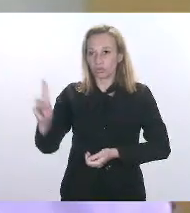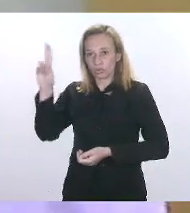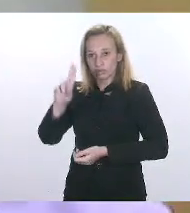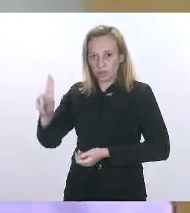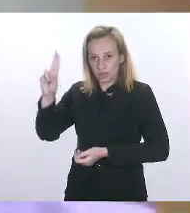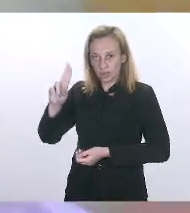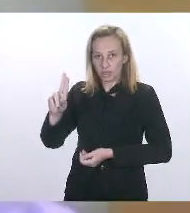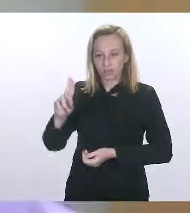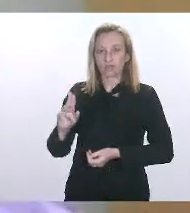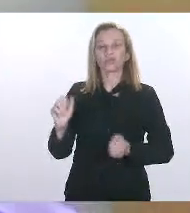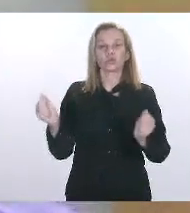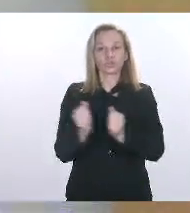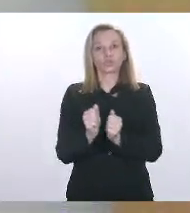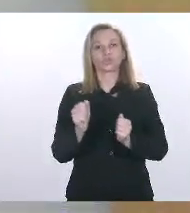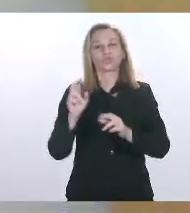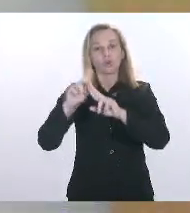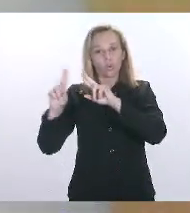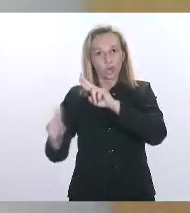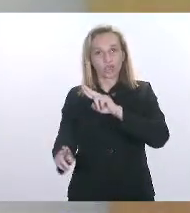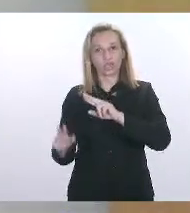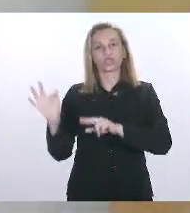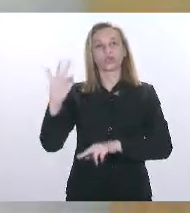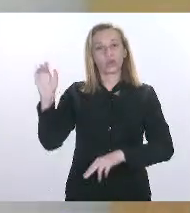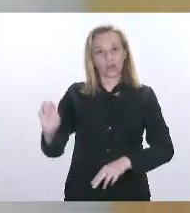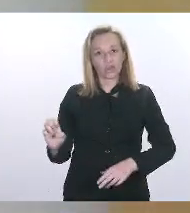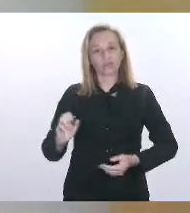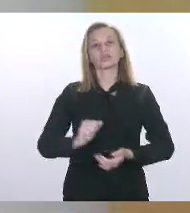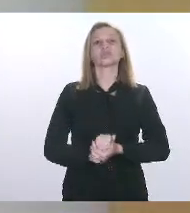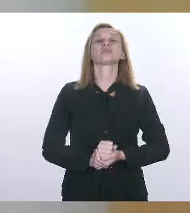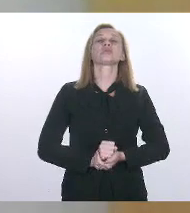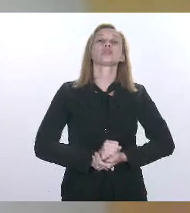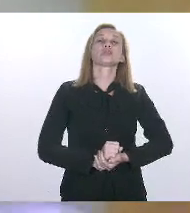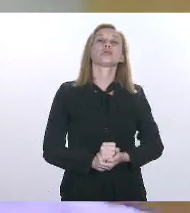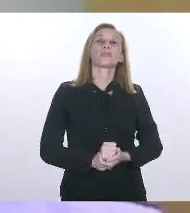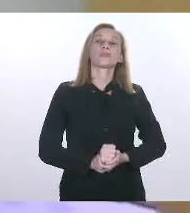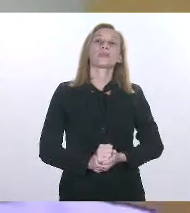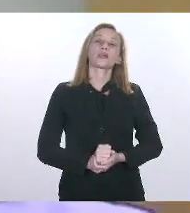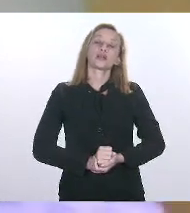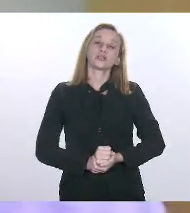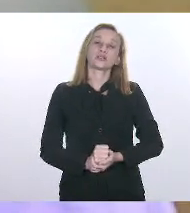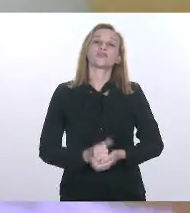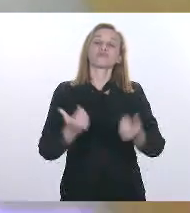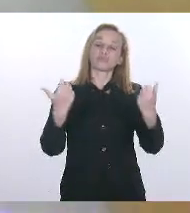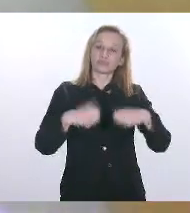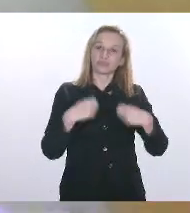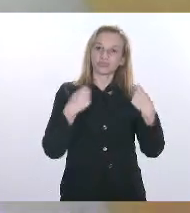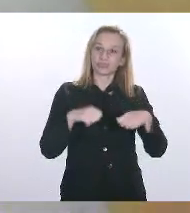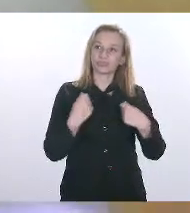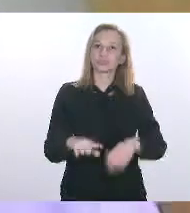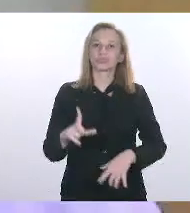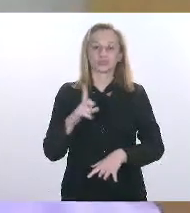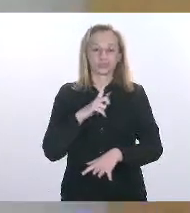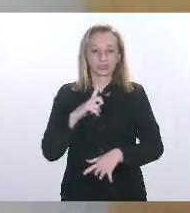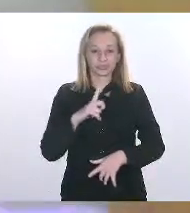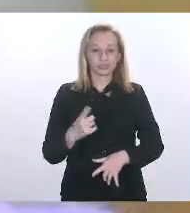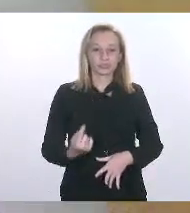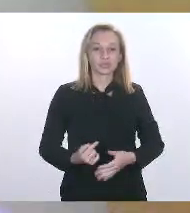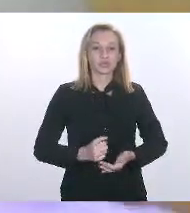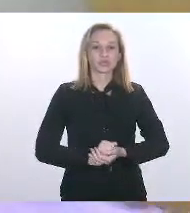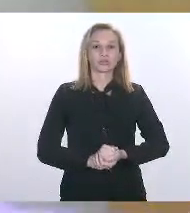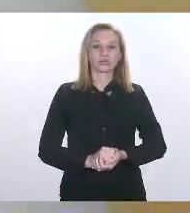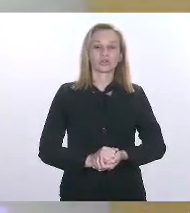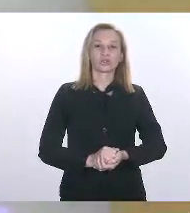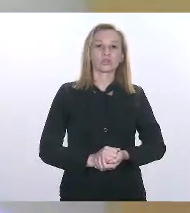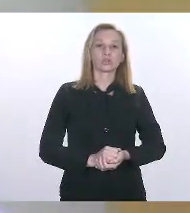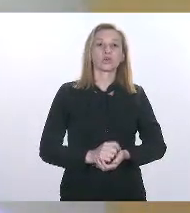lado da UERJ, ao lado da UENF, no plano das universidades estaduais, a necessidade de termos uma carreira